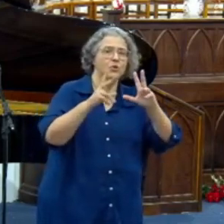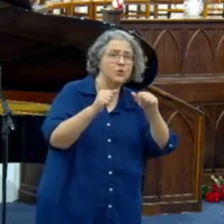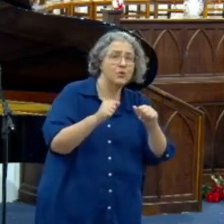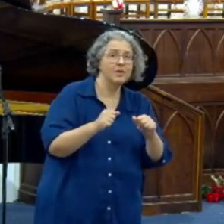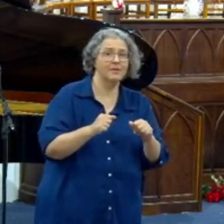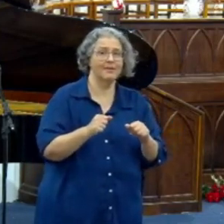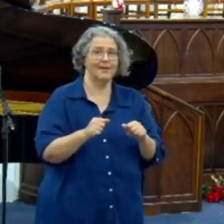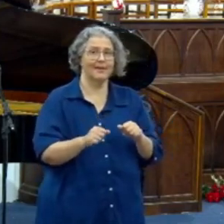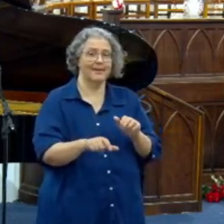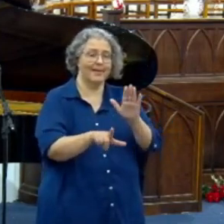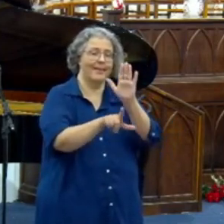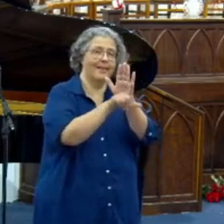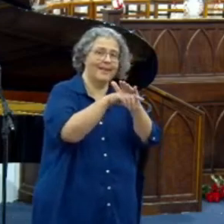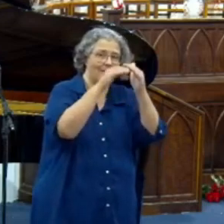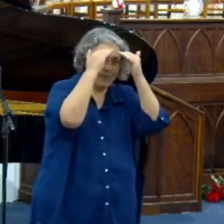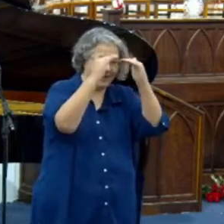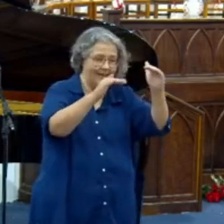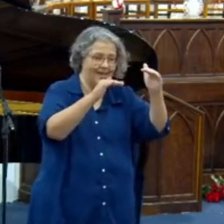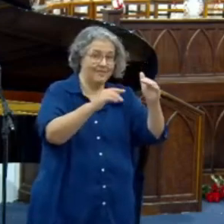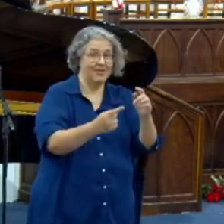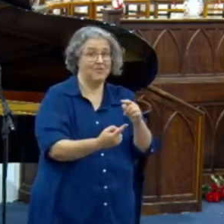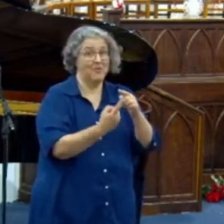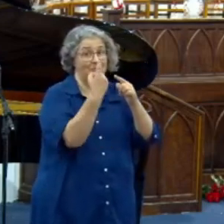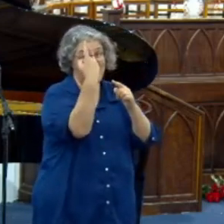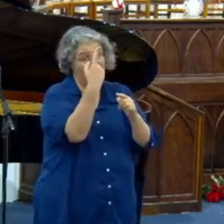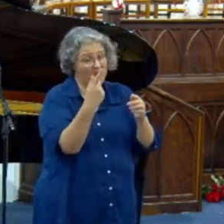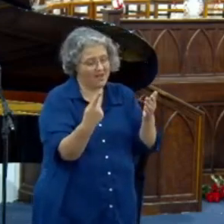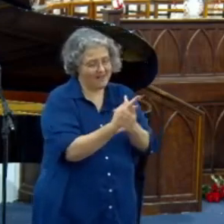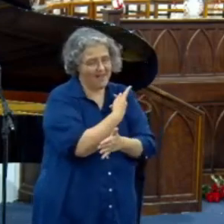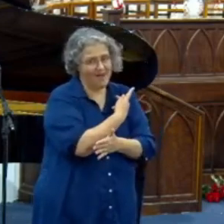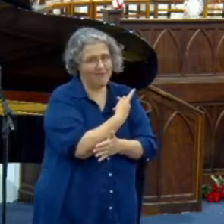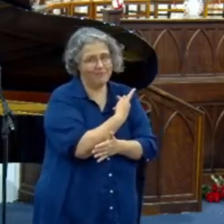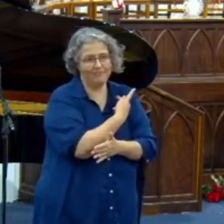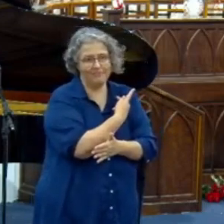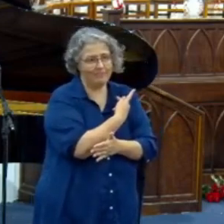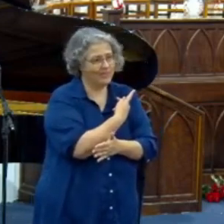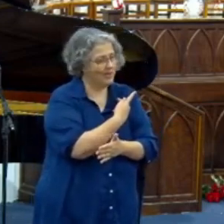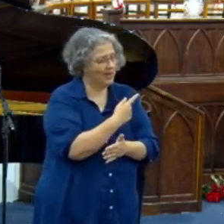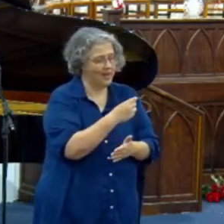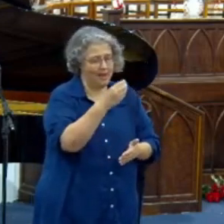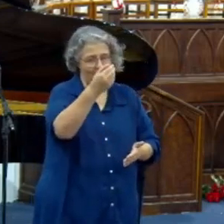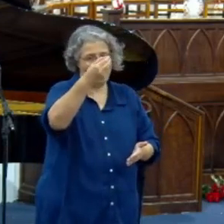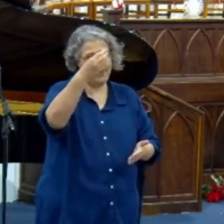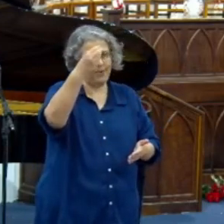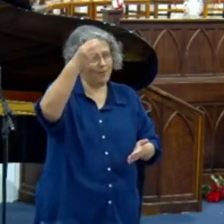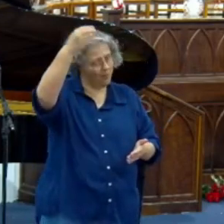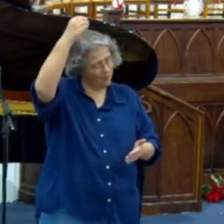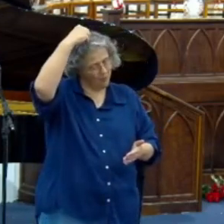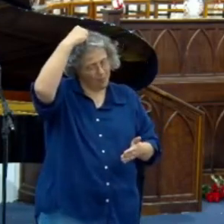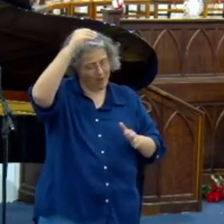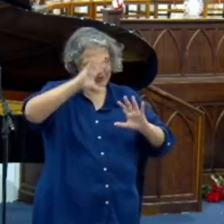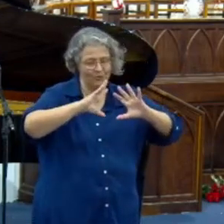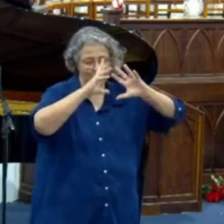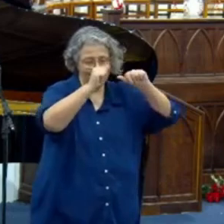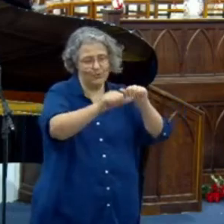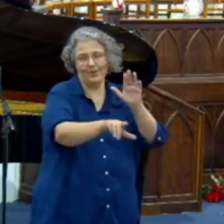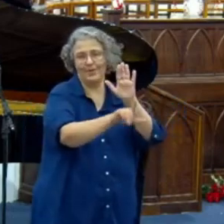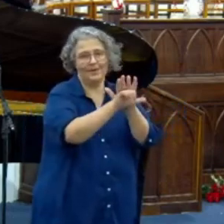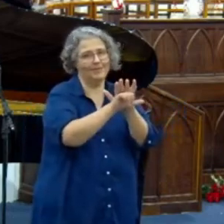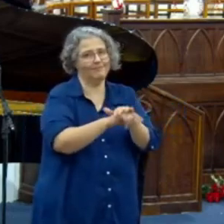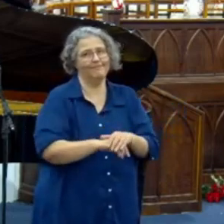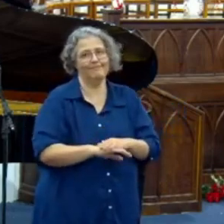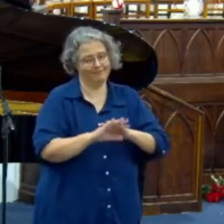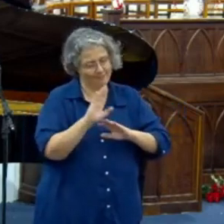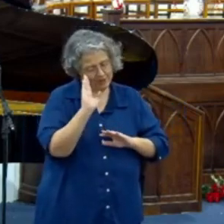mas tropeça em um só, torna-se culpado de todos. Qualquer um que guarda toda a lei,